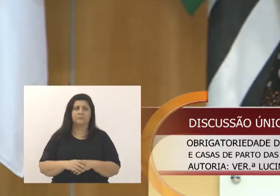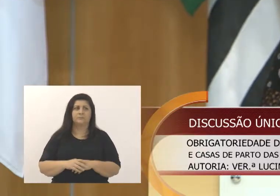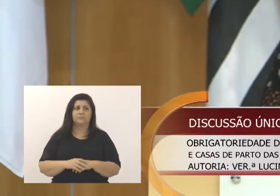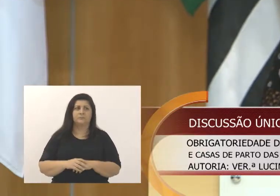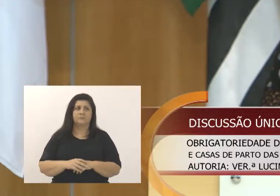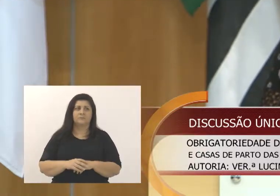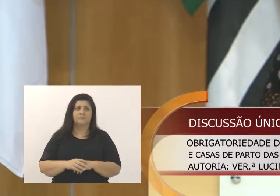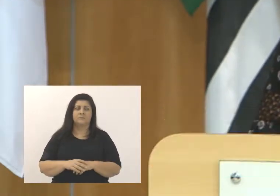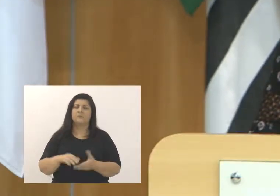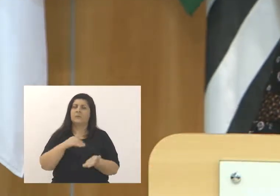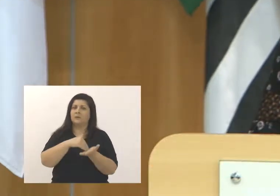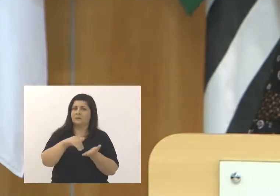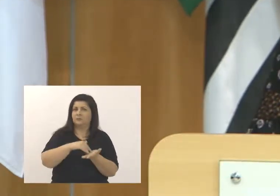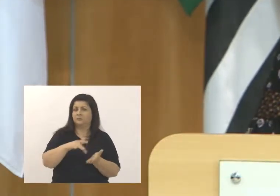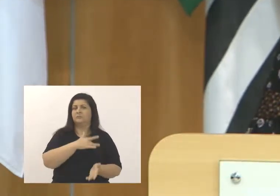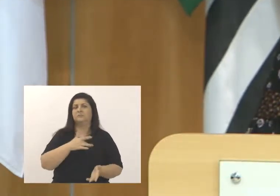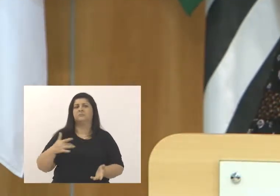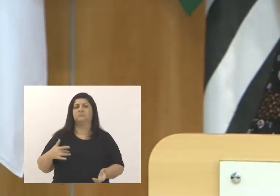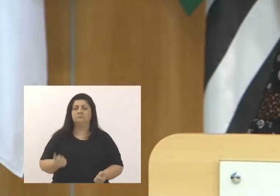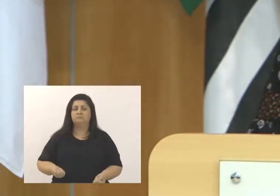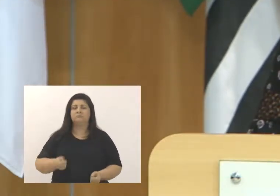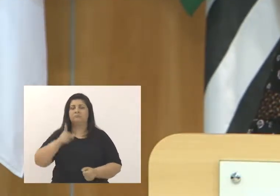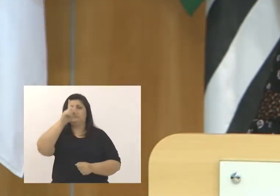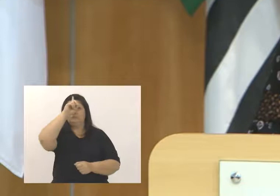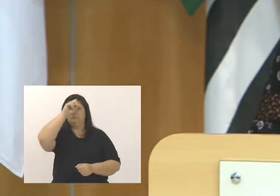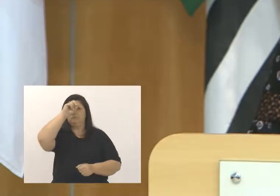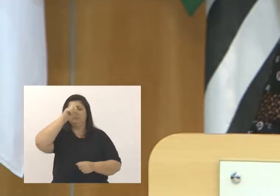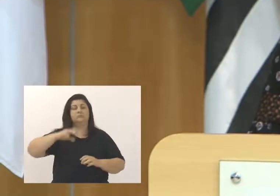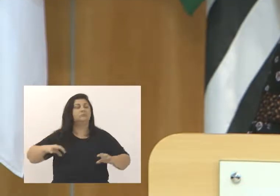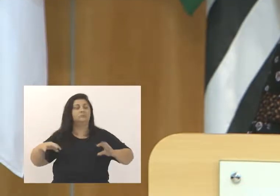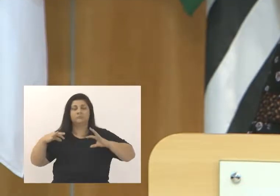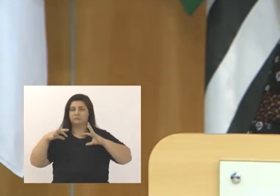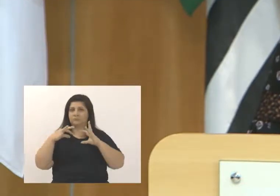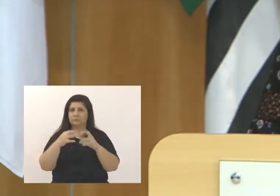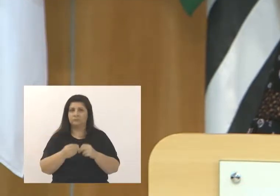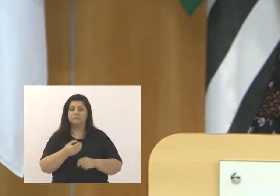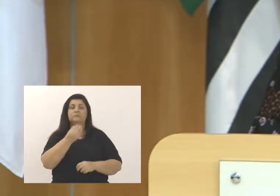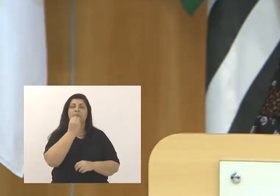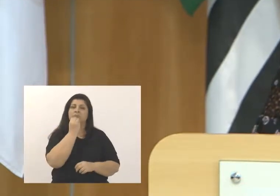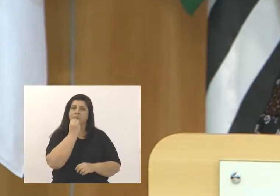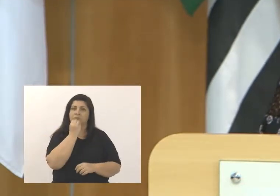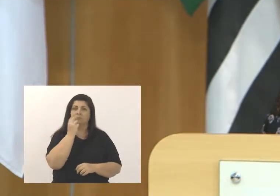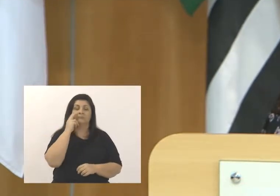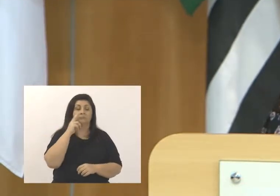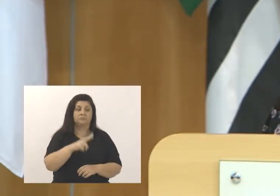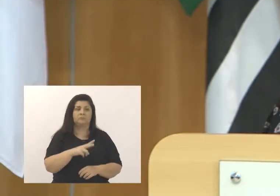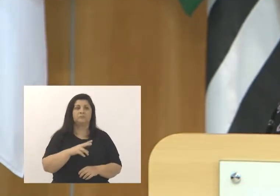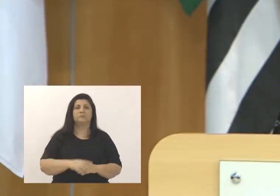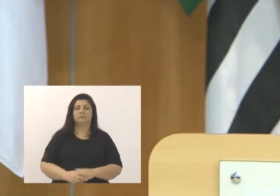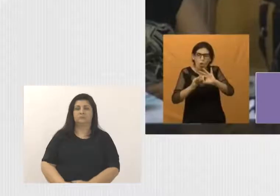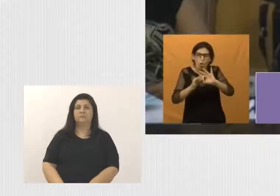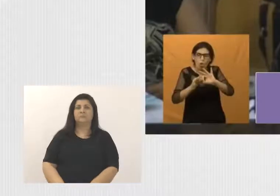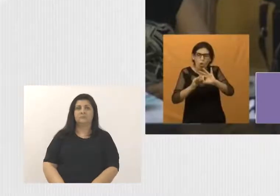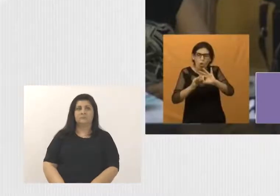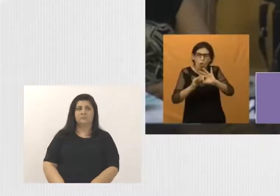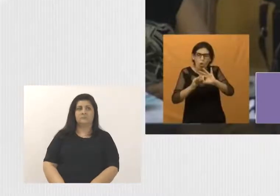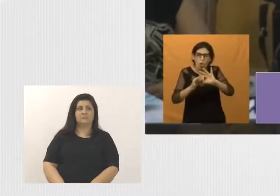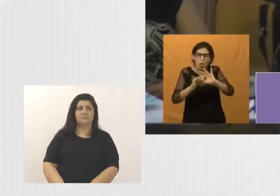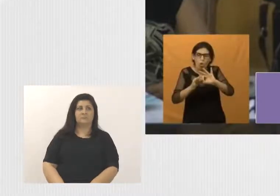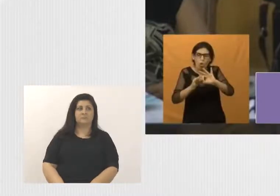a Secretaria de Saúde, Hospital São Francisco. Todo mundo teve oportunidade de participar desse projeto.